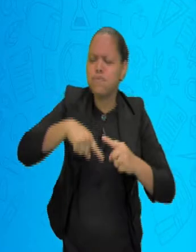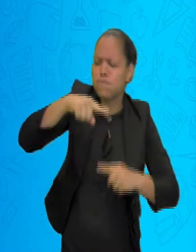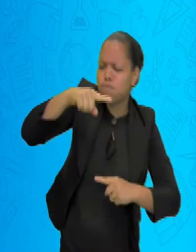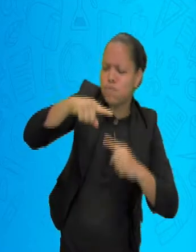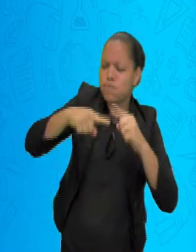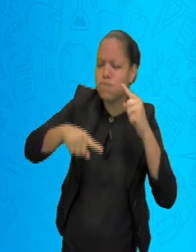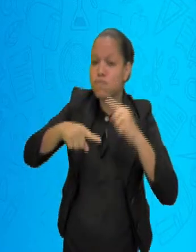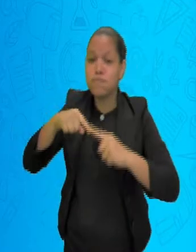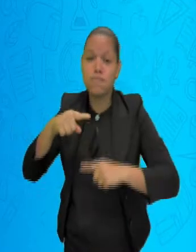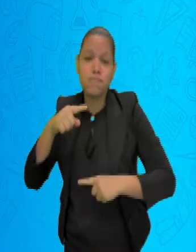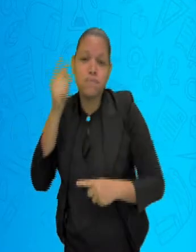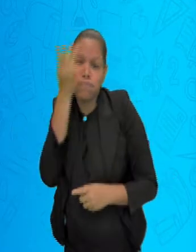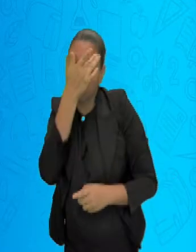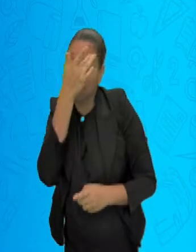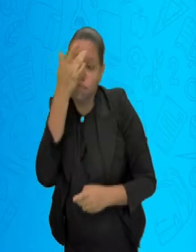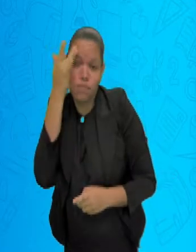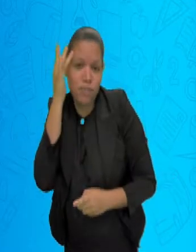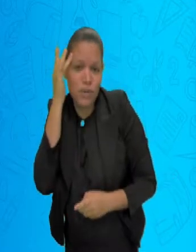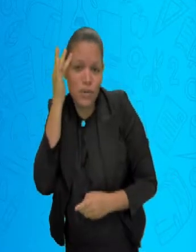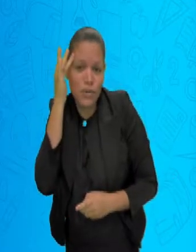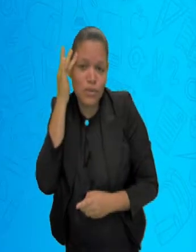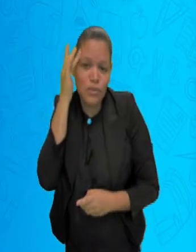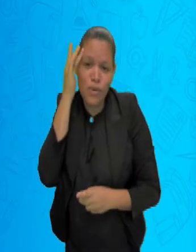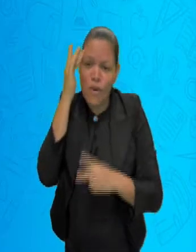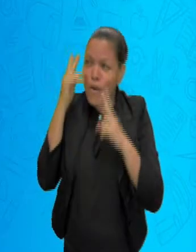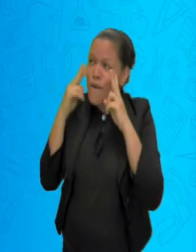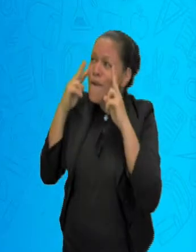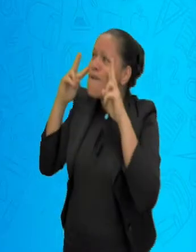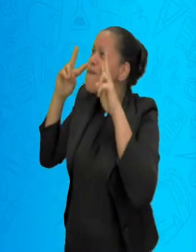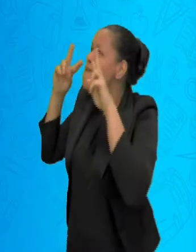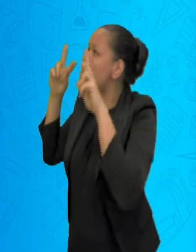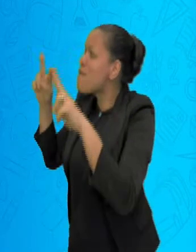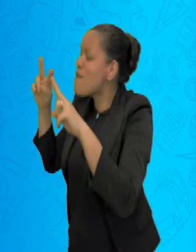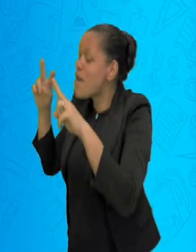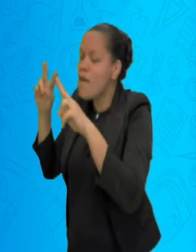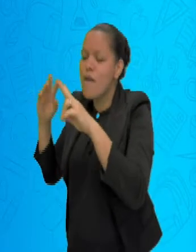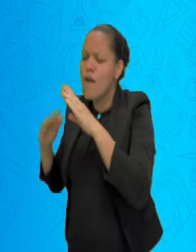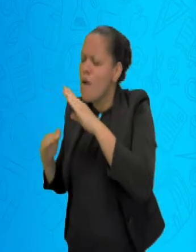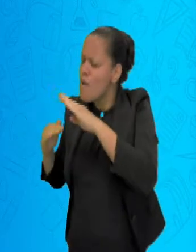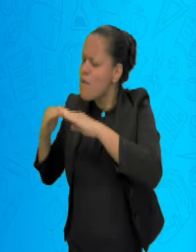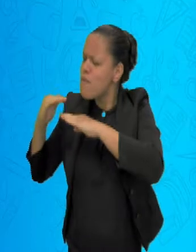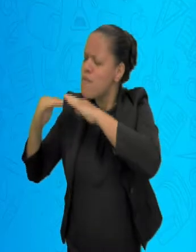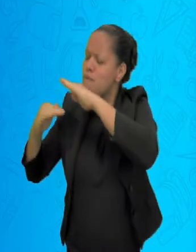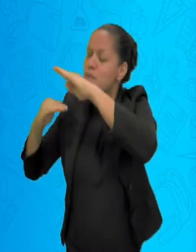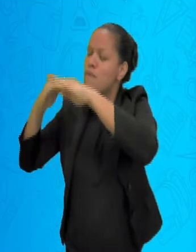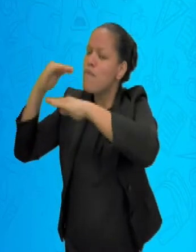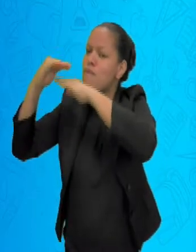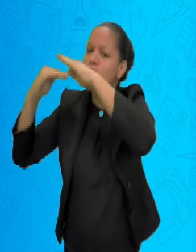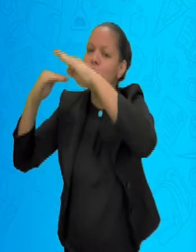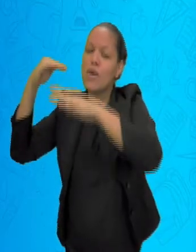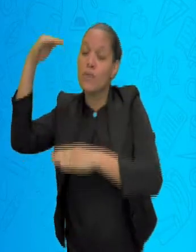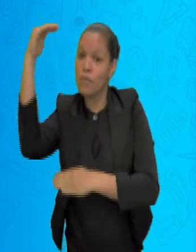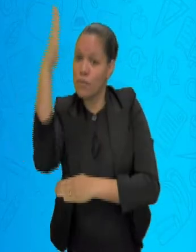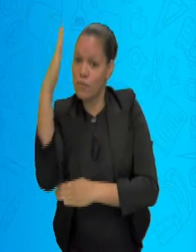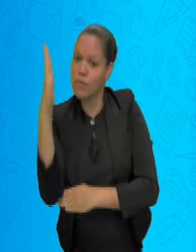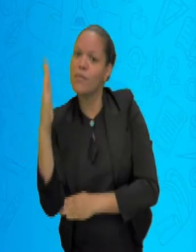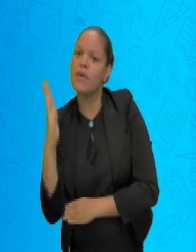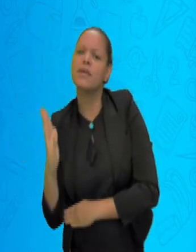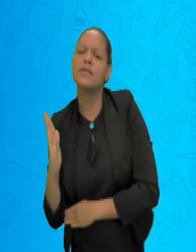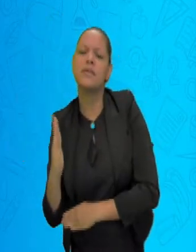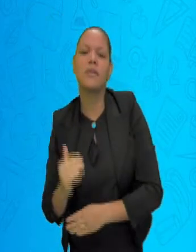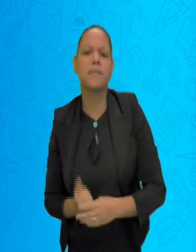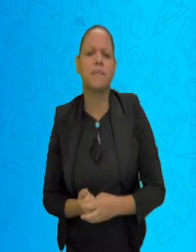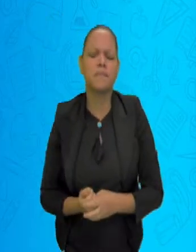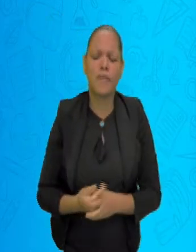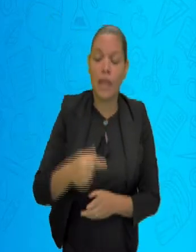mercadorias e enxergar com clareza o crescimento econômico do nosso país. Aqui em Governador Valadares, a